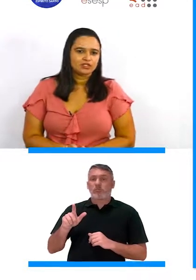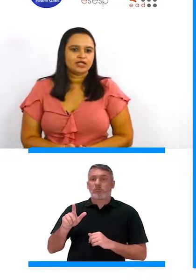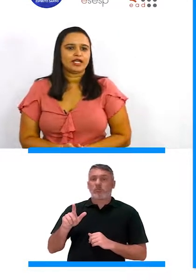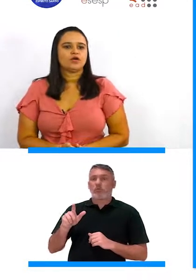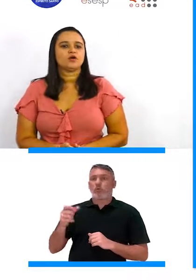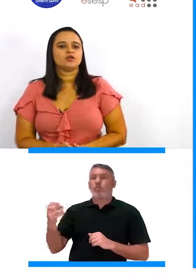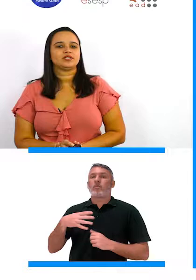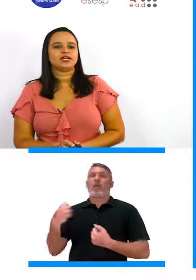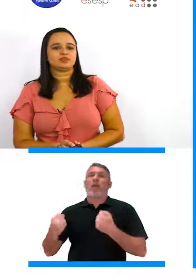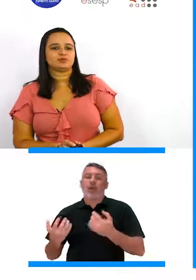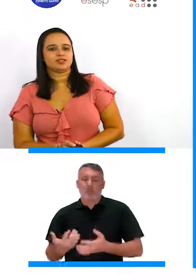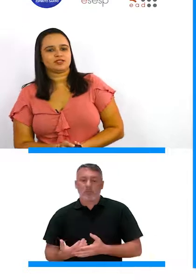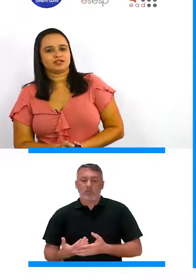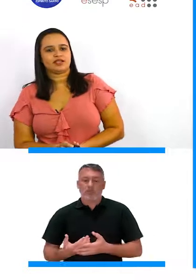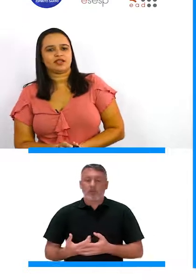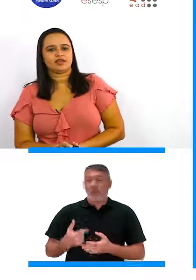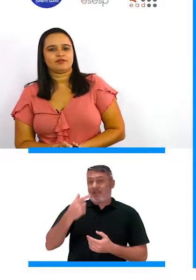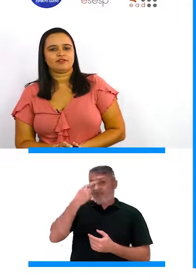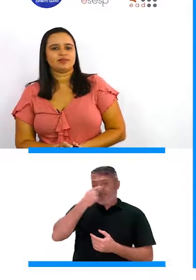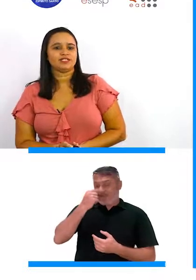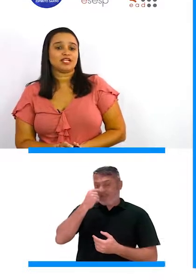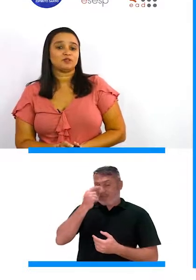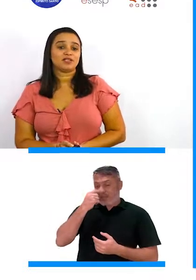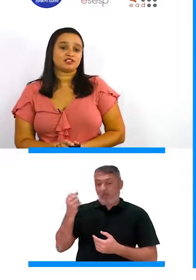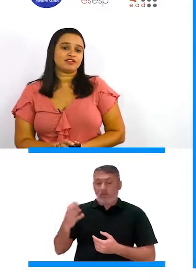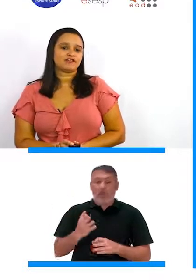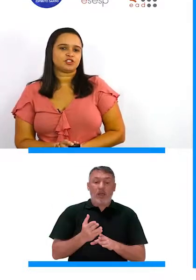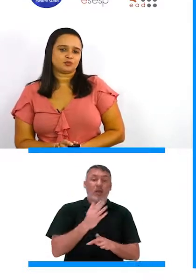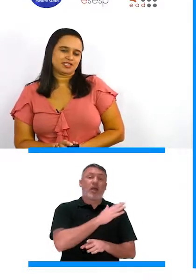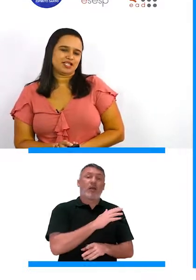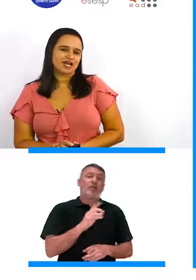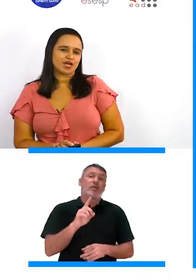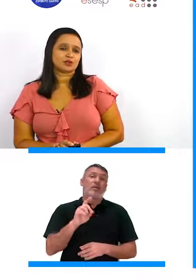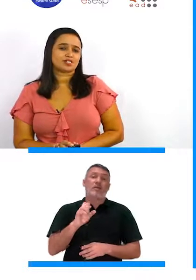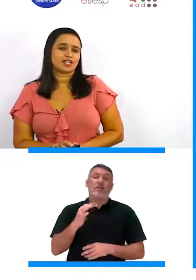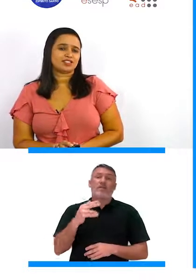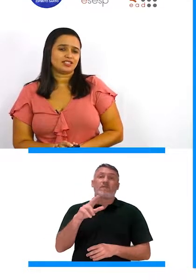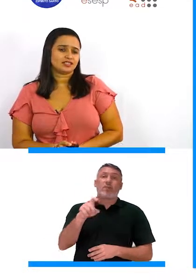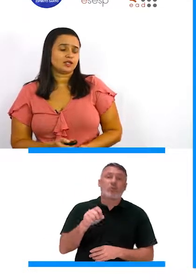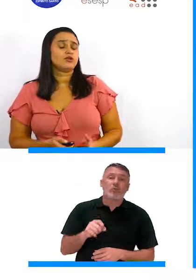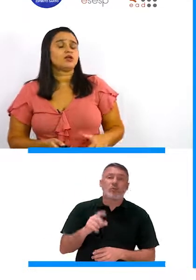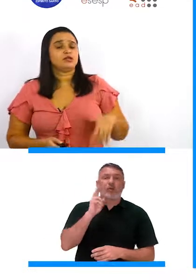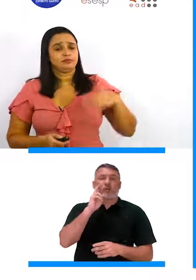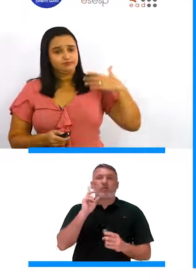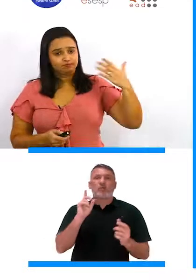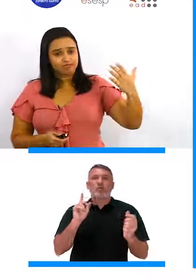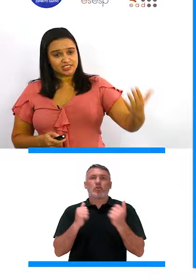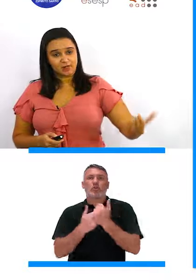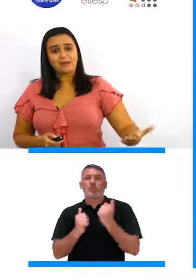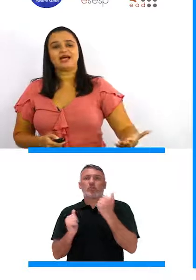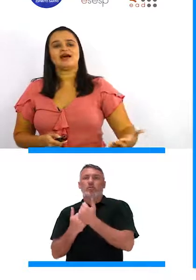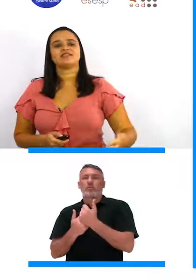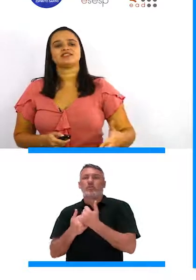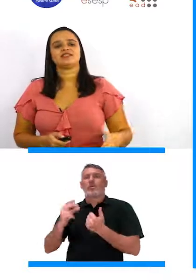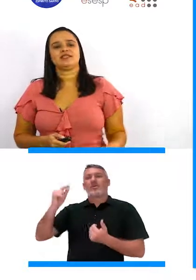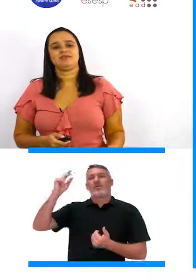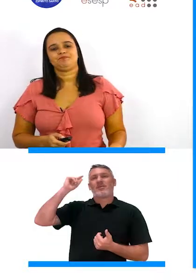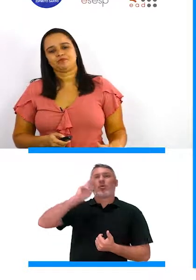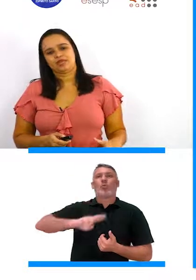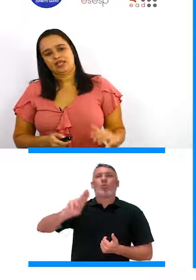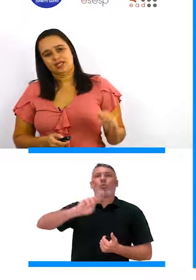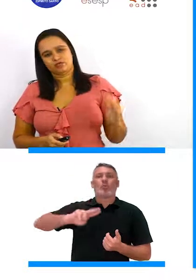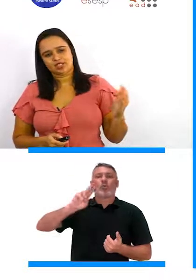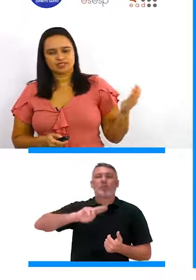resfriado, né, ou vão andar no passeio em vez de passear na calçada, né? Então, são palavras